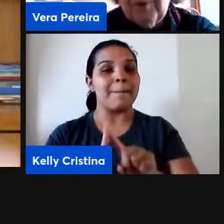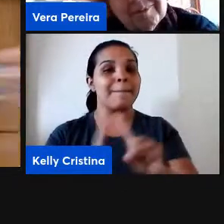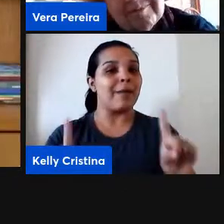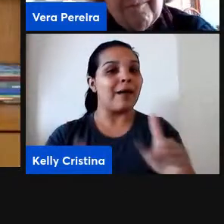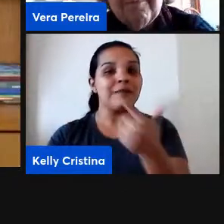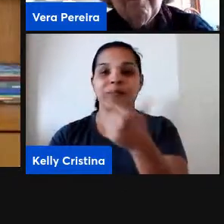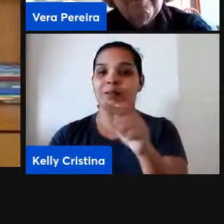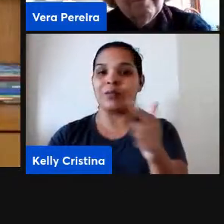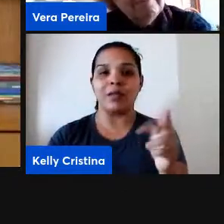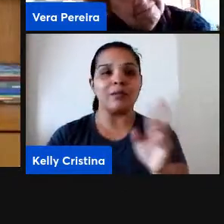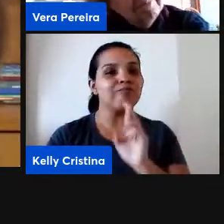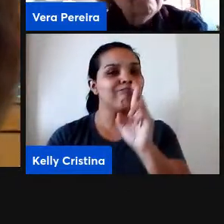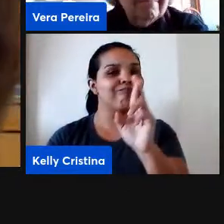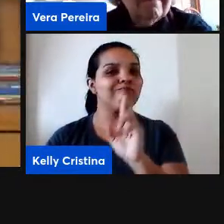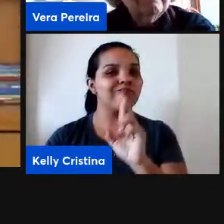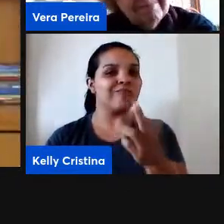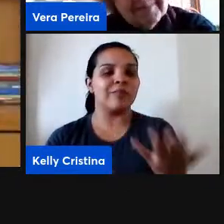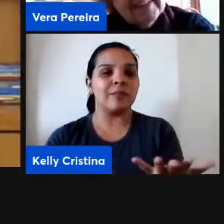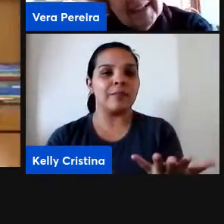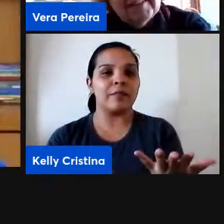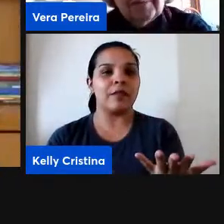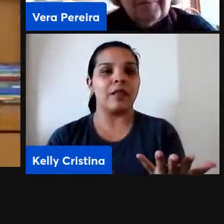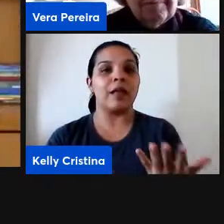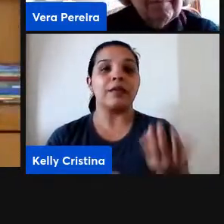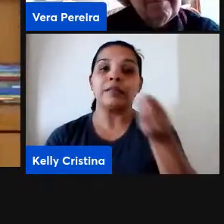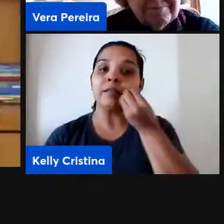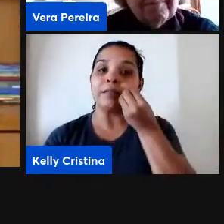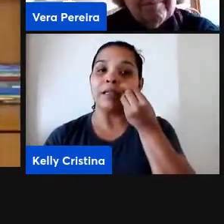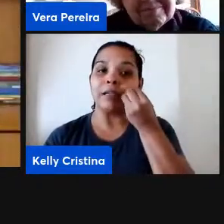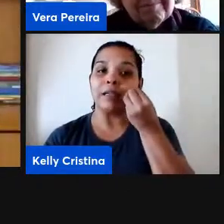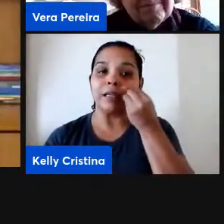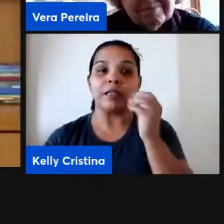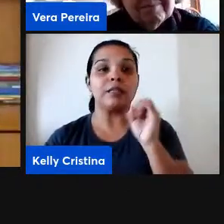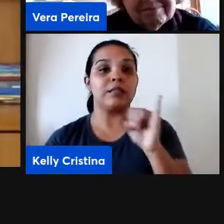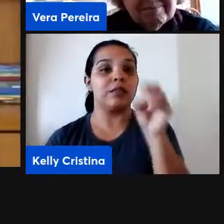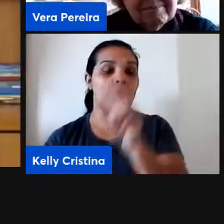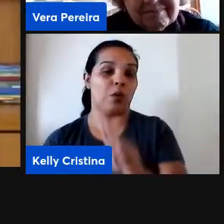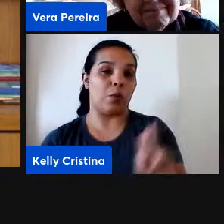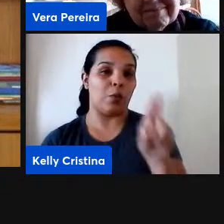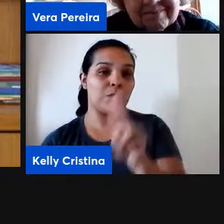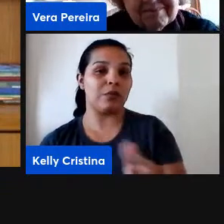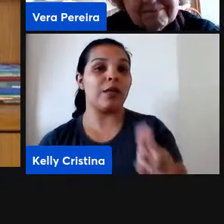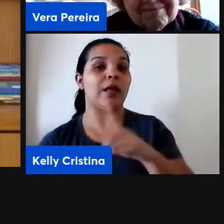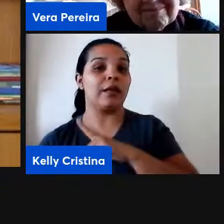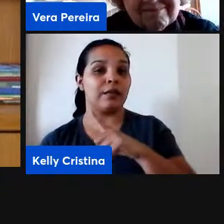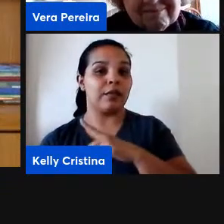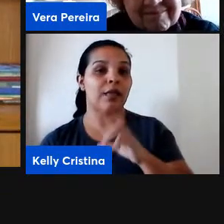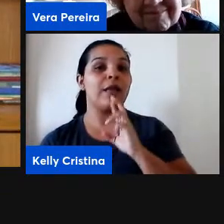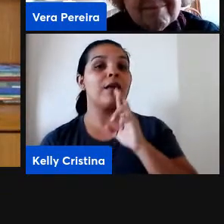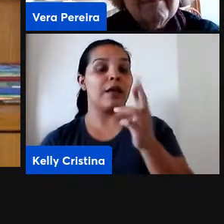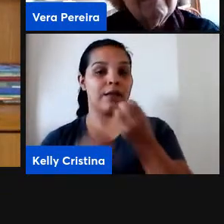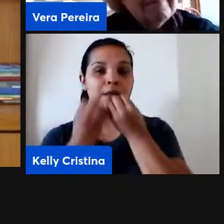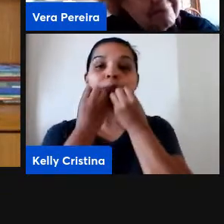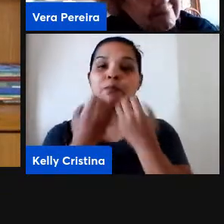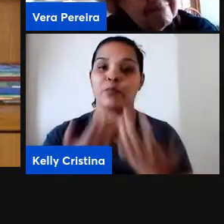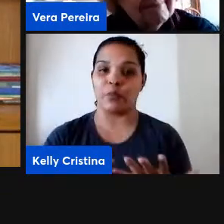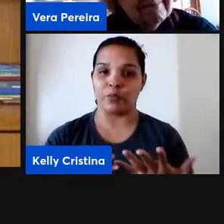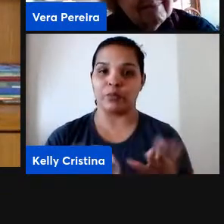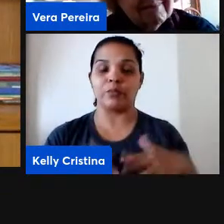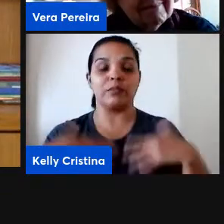a gente deixa isso do lado. Claro. Se usa isso e tem resultado, é porque é bom.